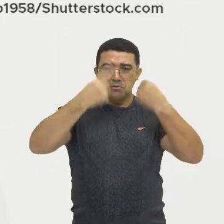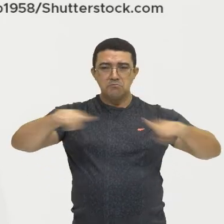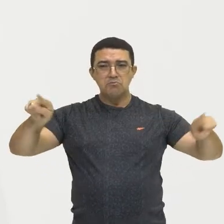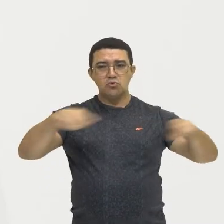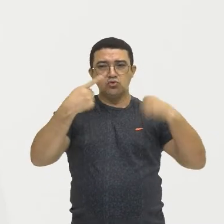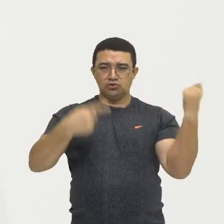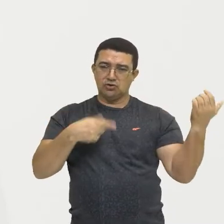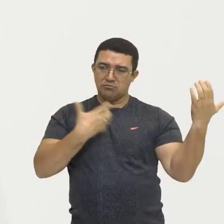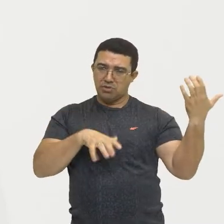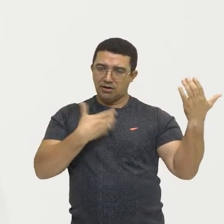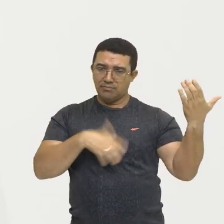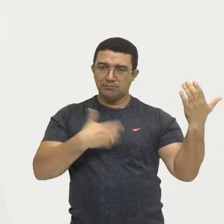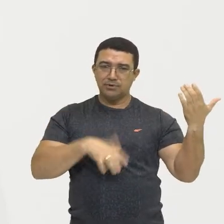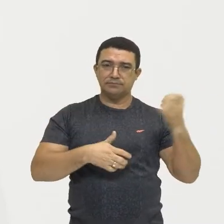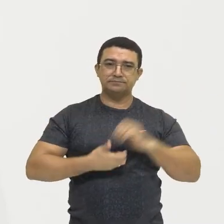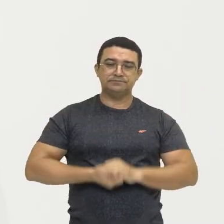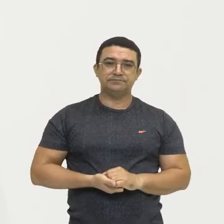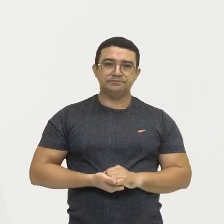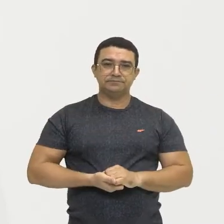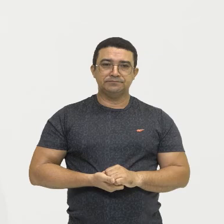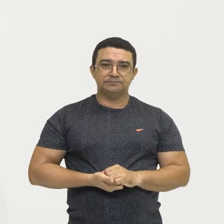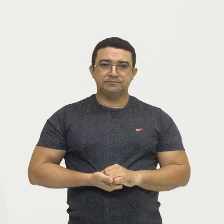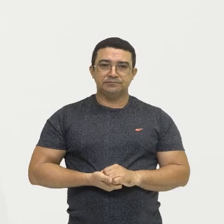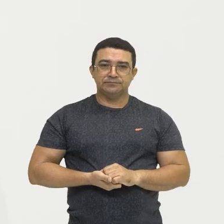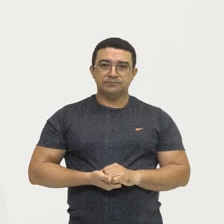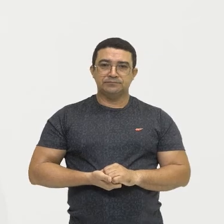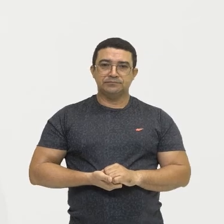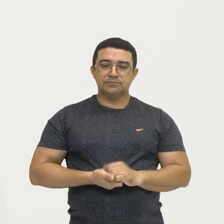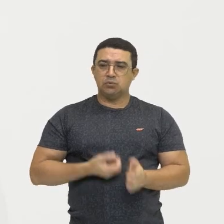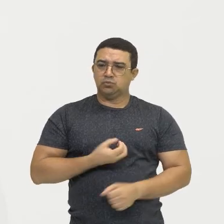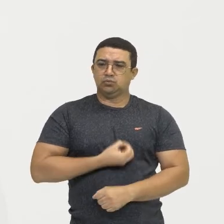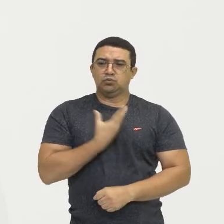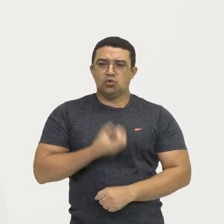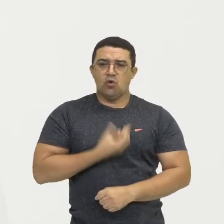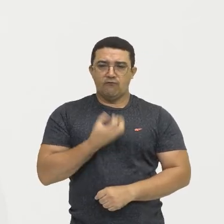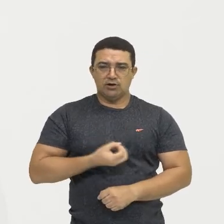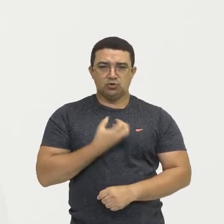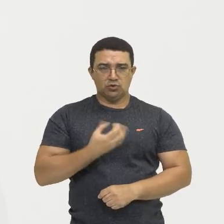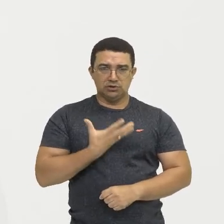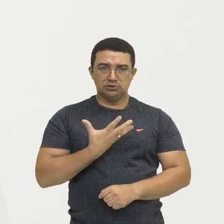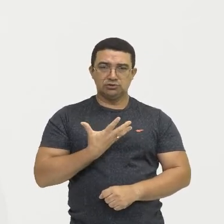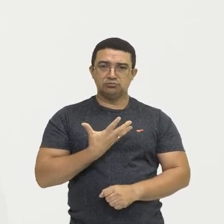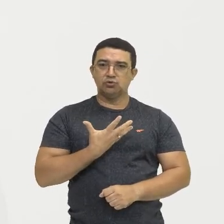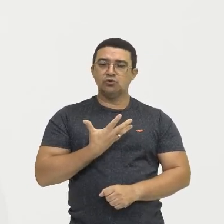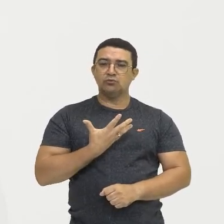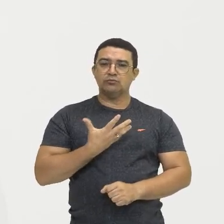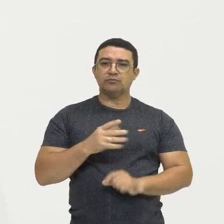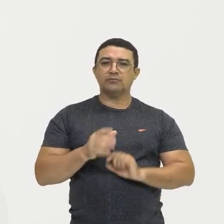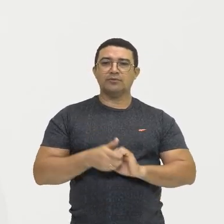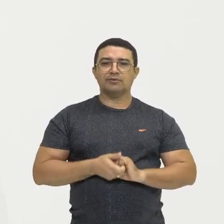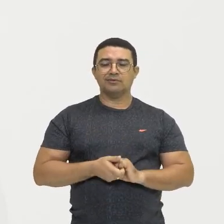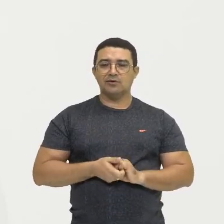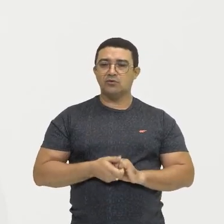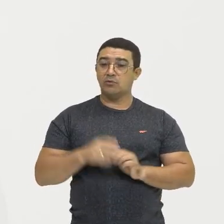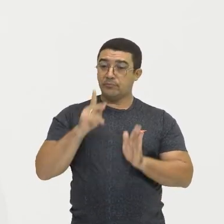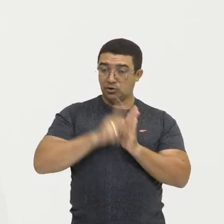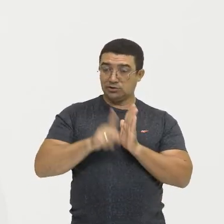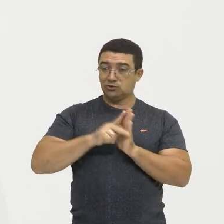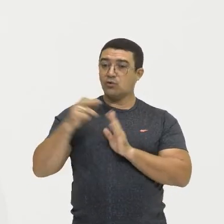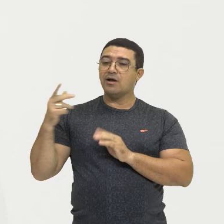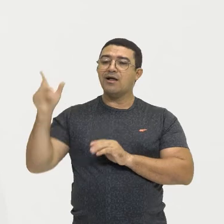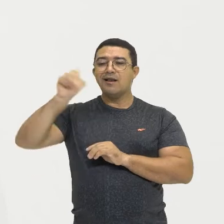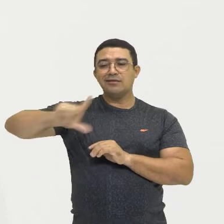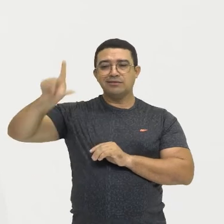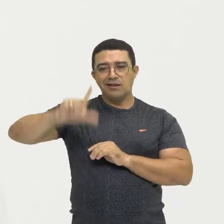Vamos lembrar aqui que o trovadorismo, um dos tópicos do projeto literário, é exatamente aquela